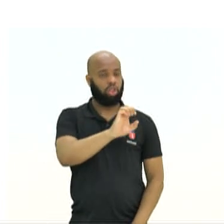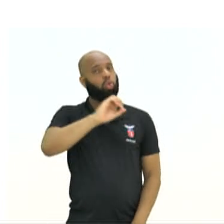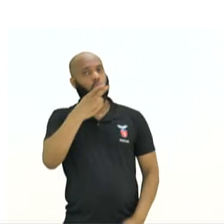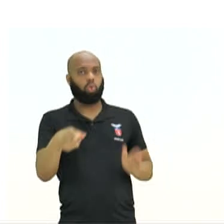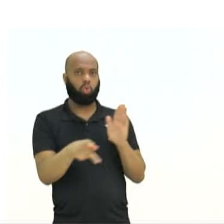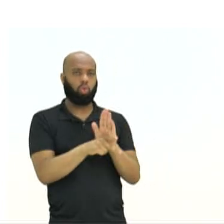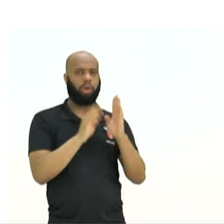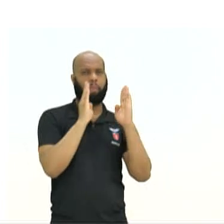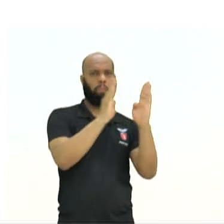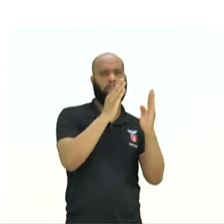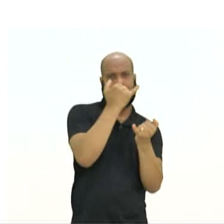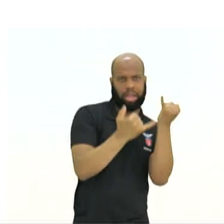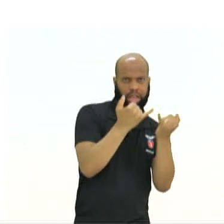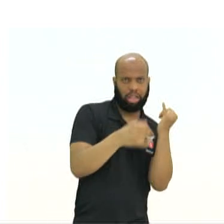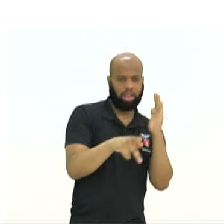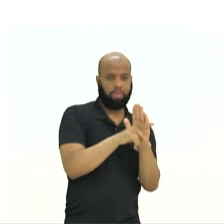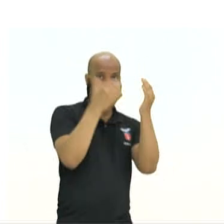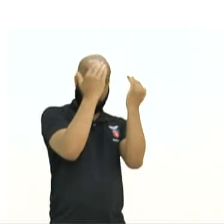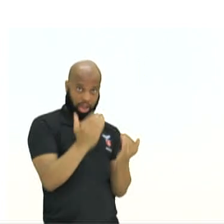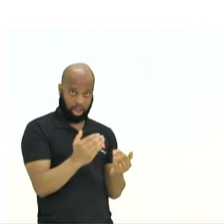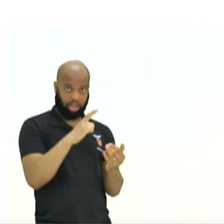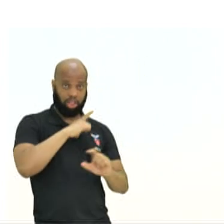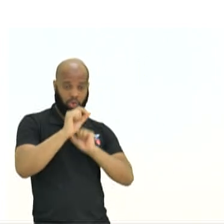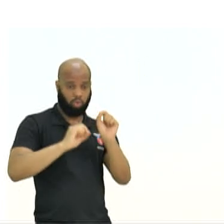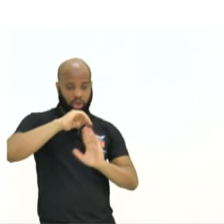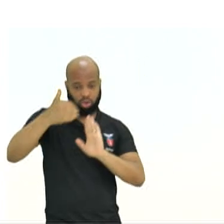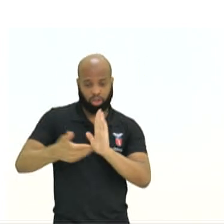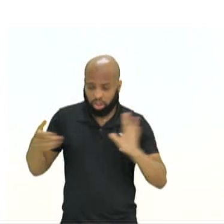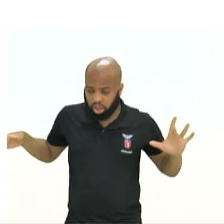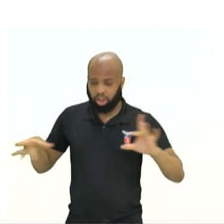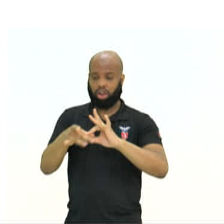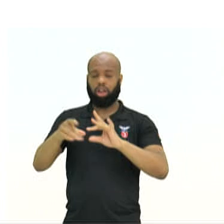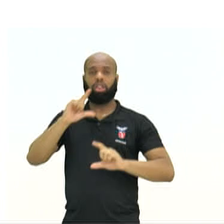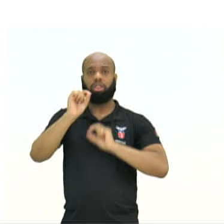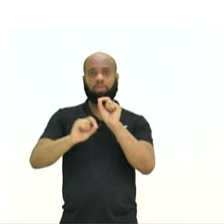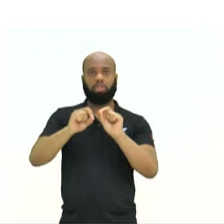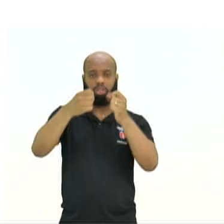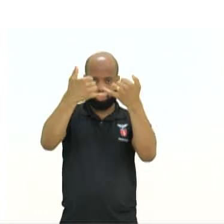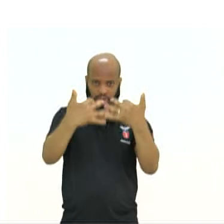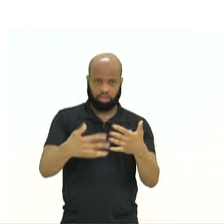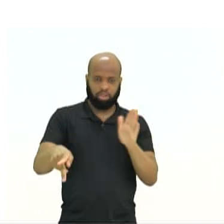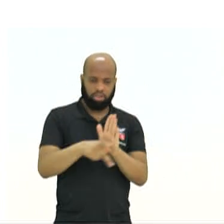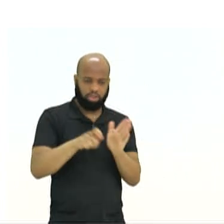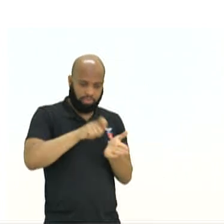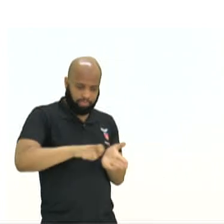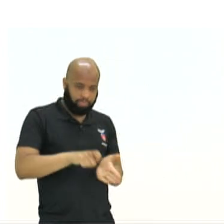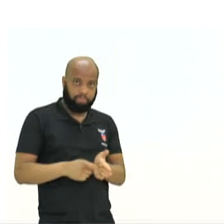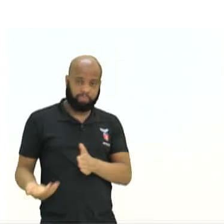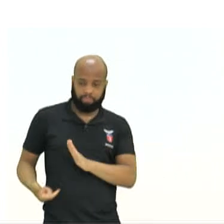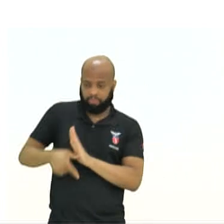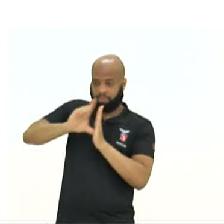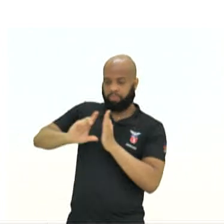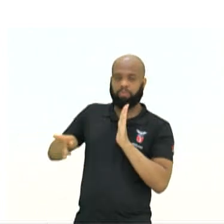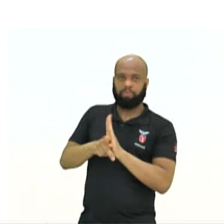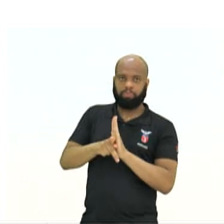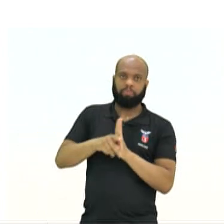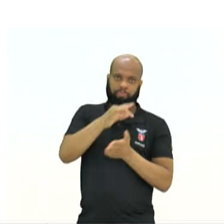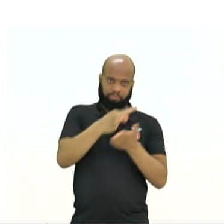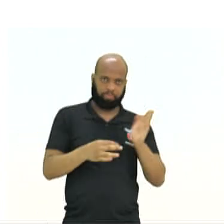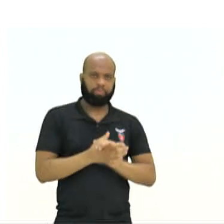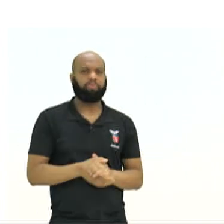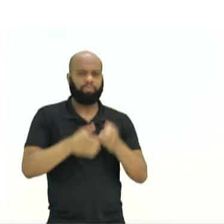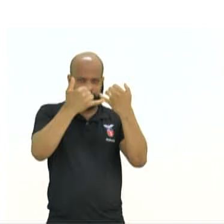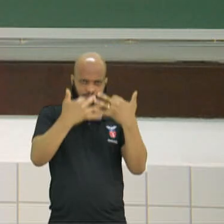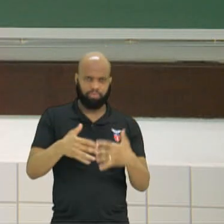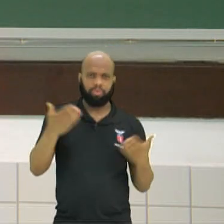parte da análise, esteja em total coerência com o que foi escrito nas partes anteriores da redação. Pessoal, deixa eu só